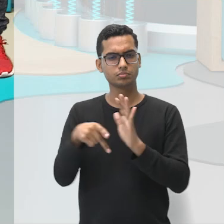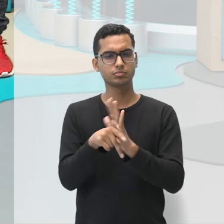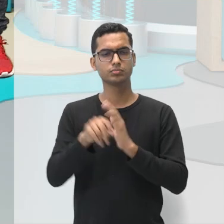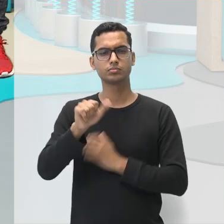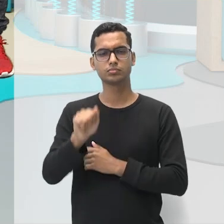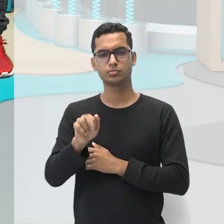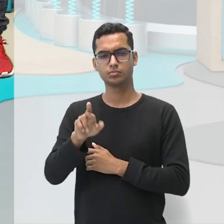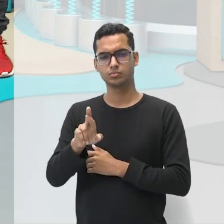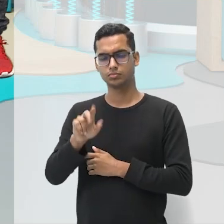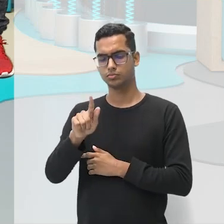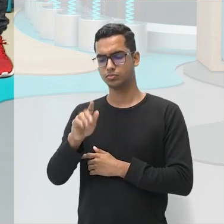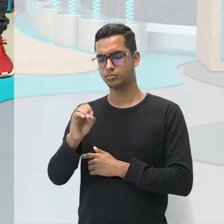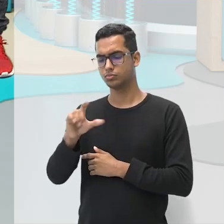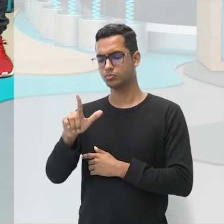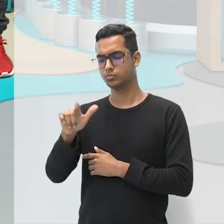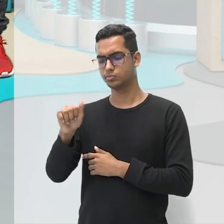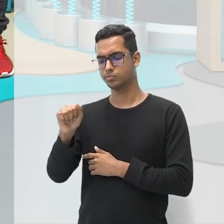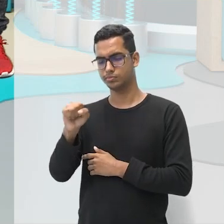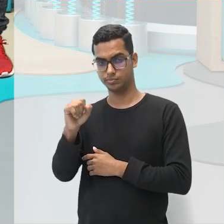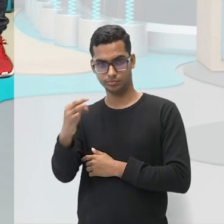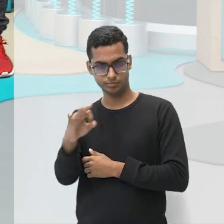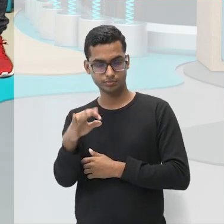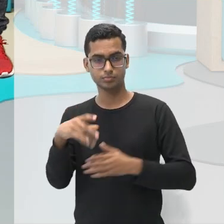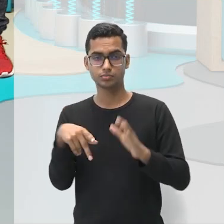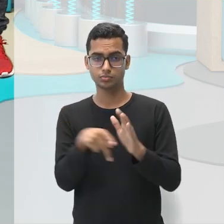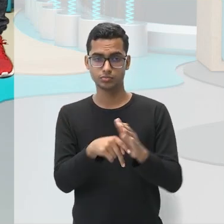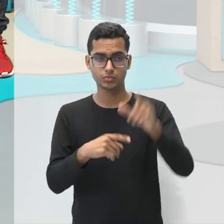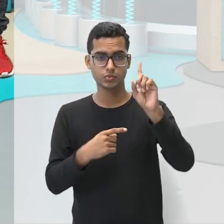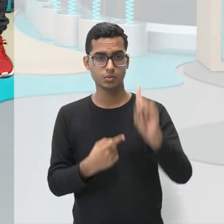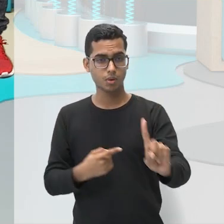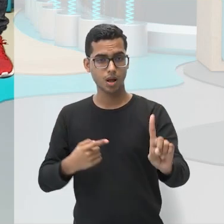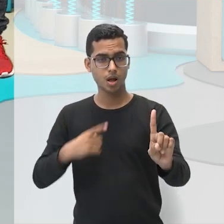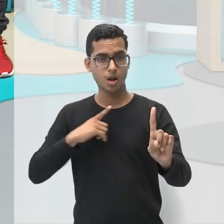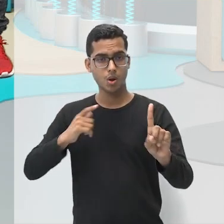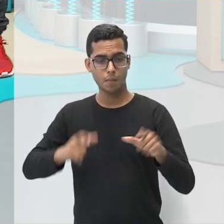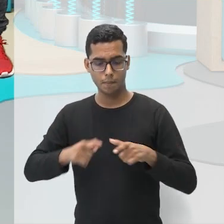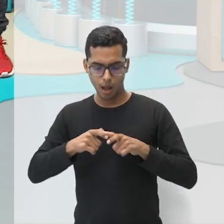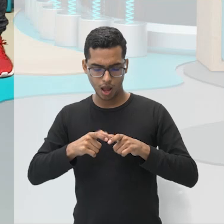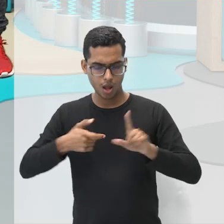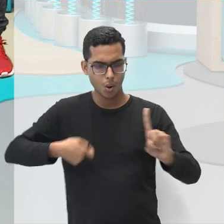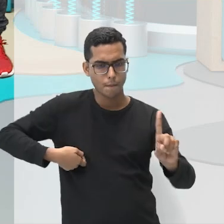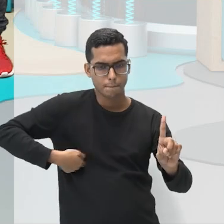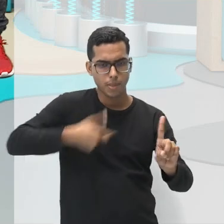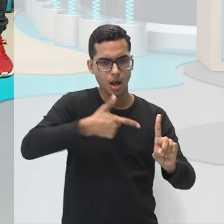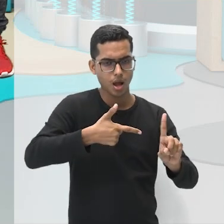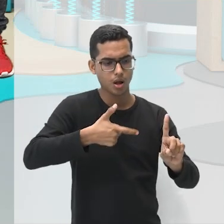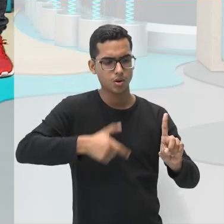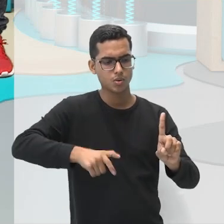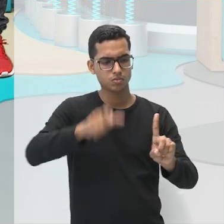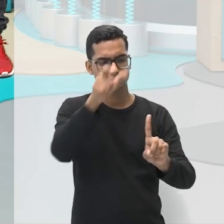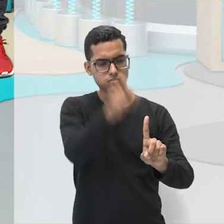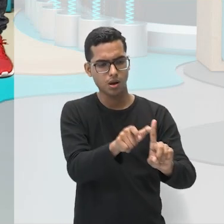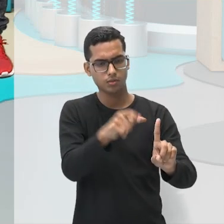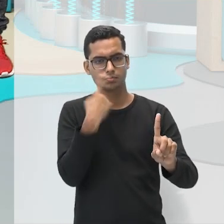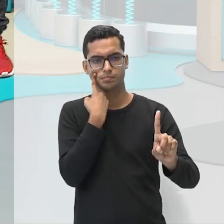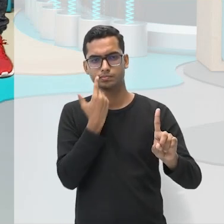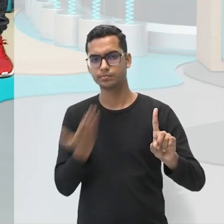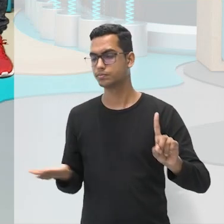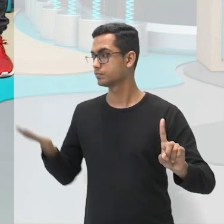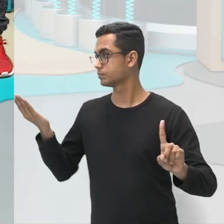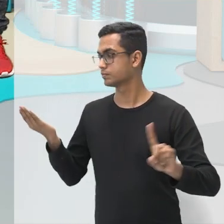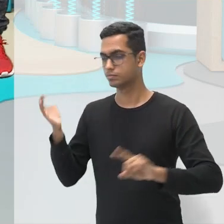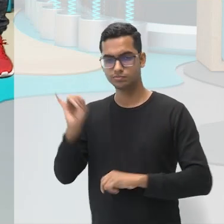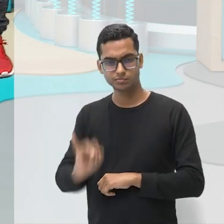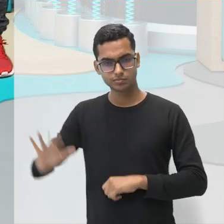se vocês já brincaram, se vocês já tiveram a oportunidade, já viram, mas é esse que aparece aqui na imagem. E para a